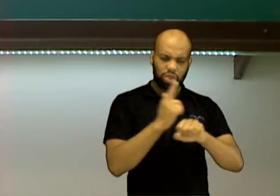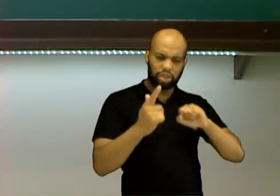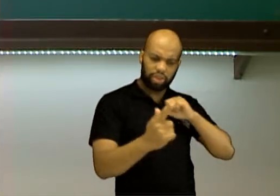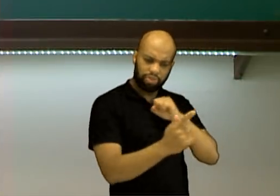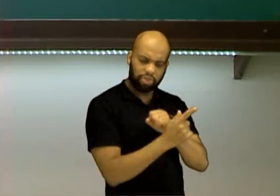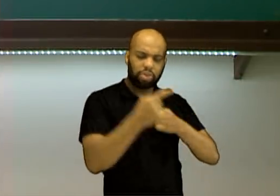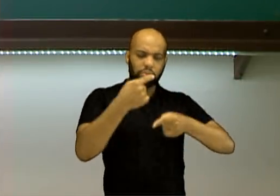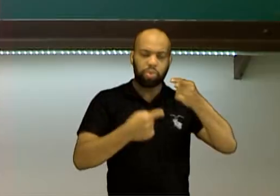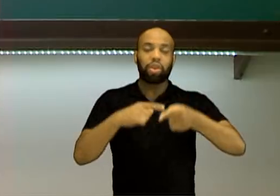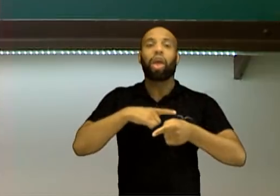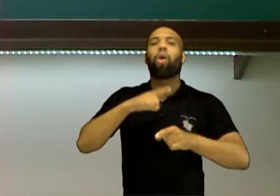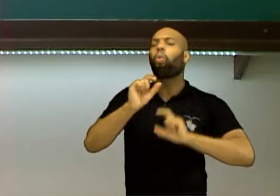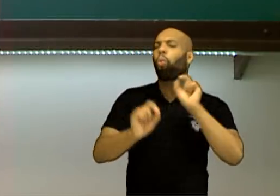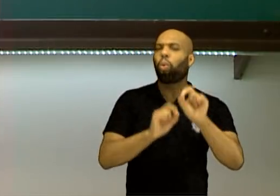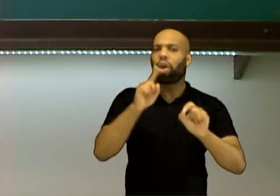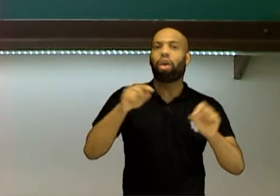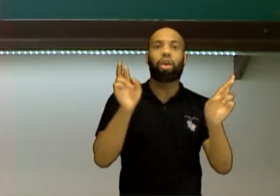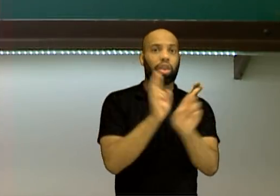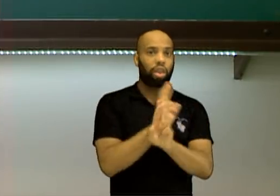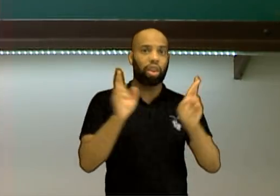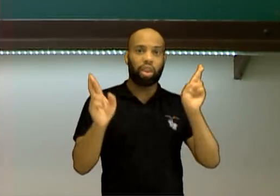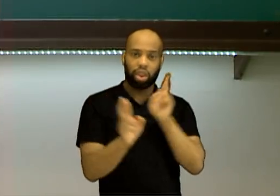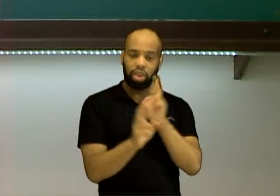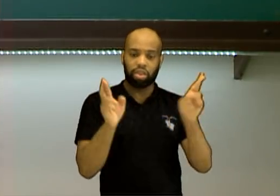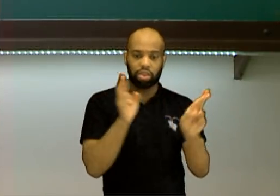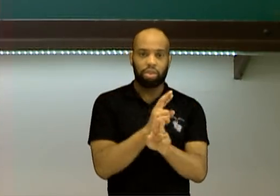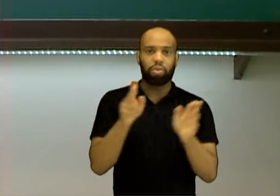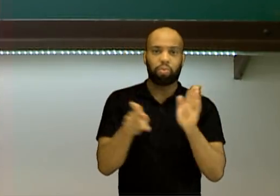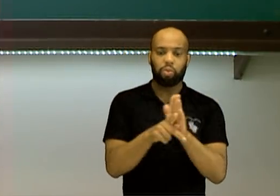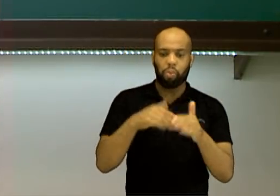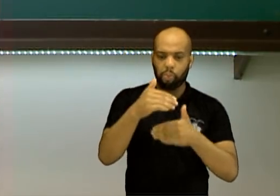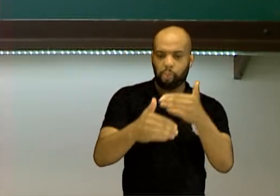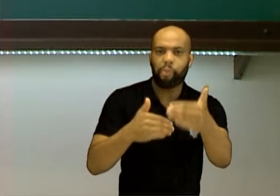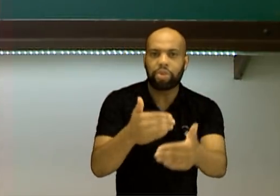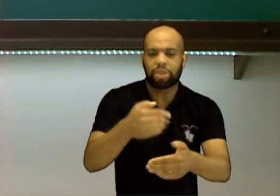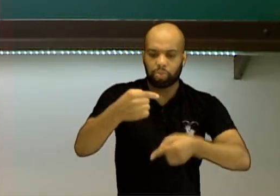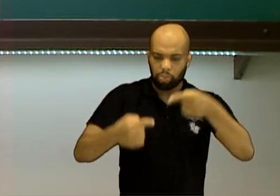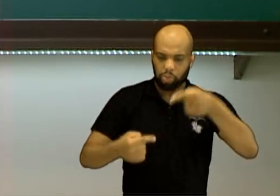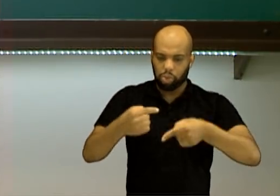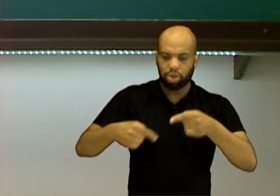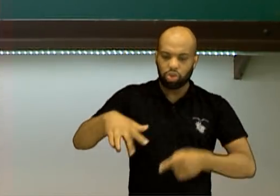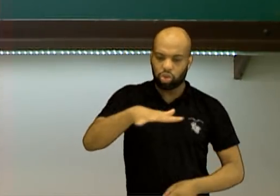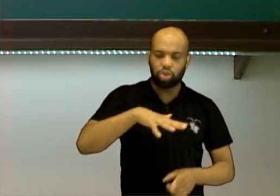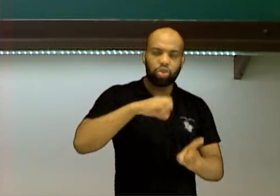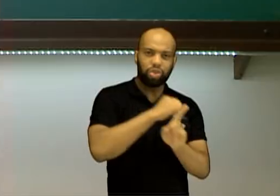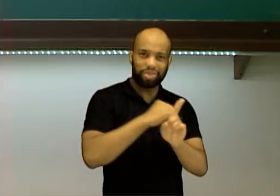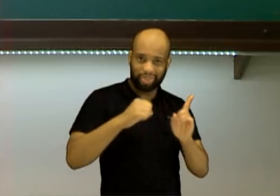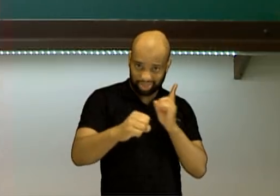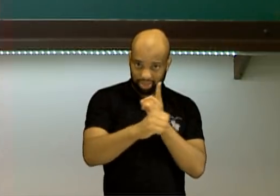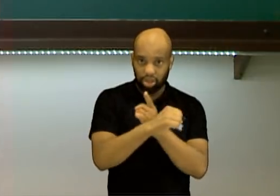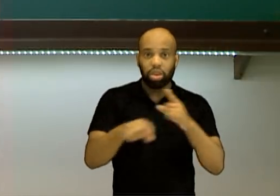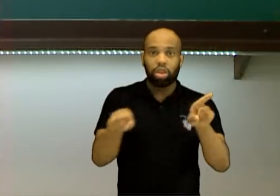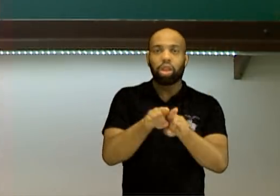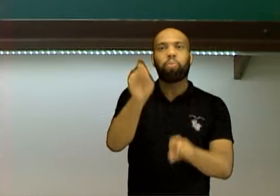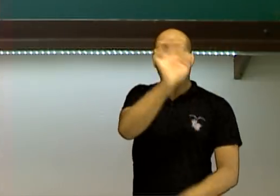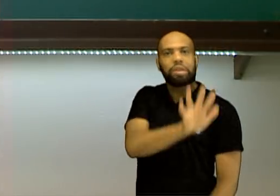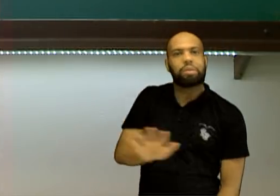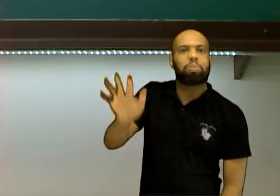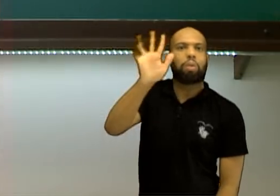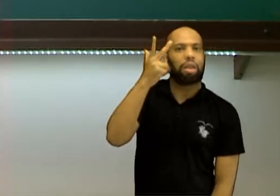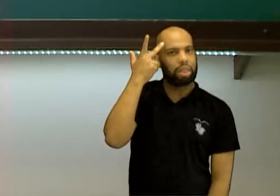os processos políticos, econômicos e sociais versus o território, o espaço natural,